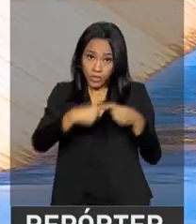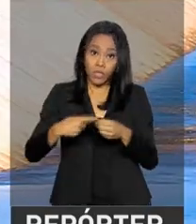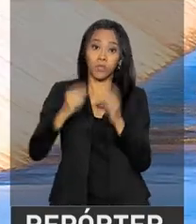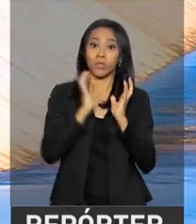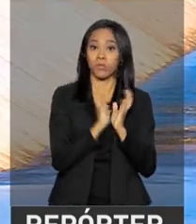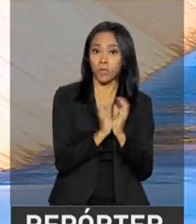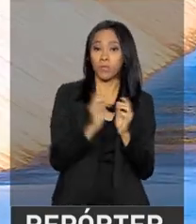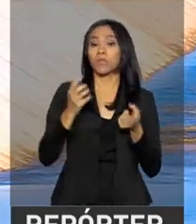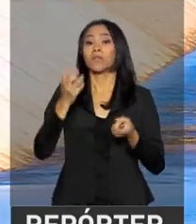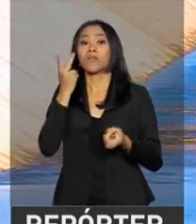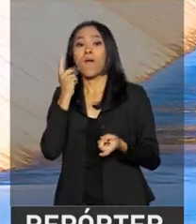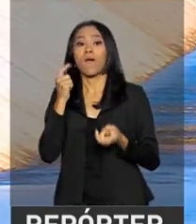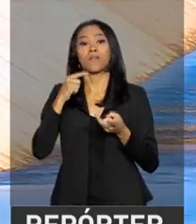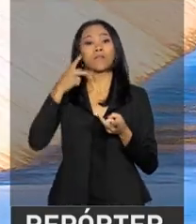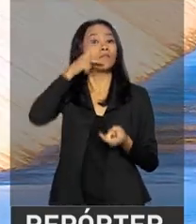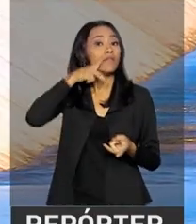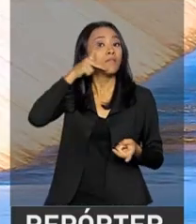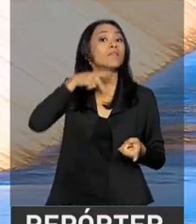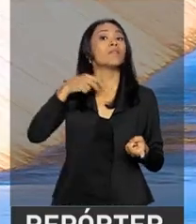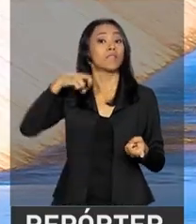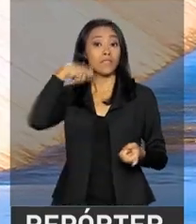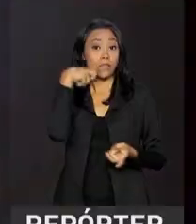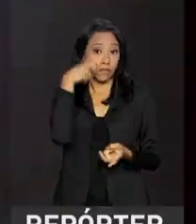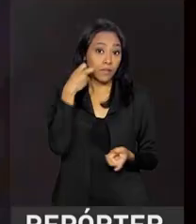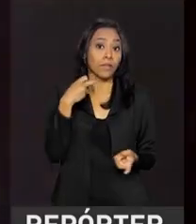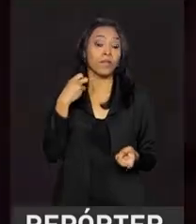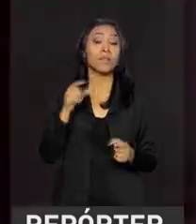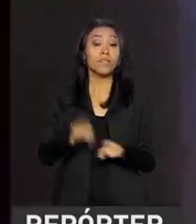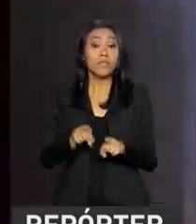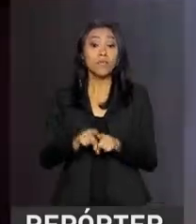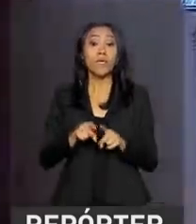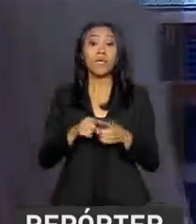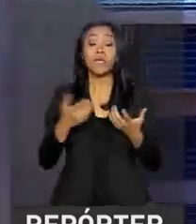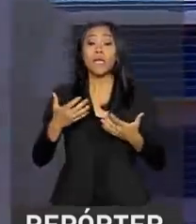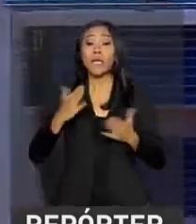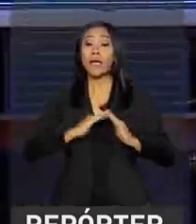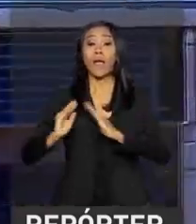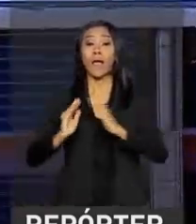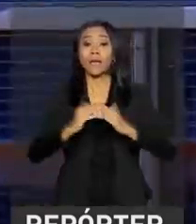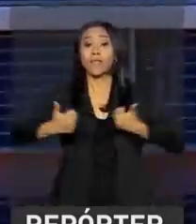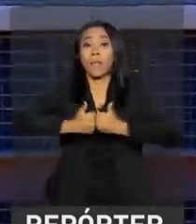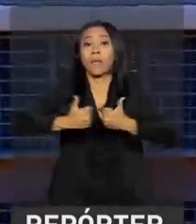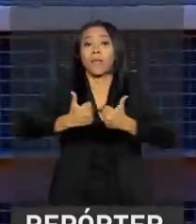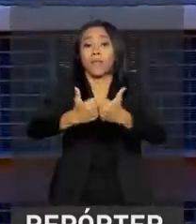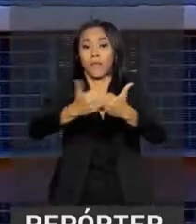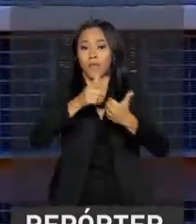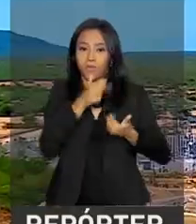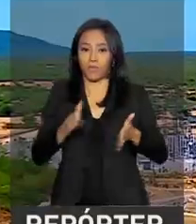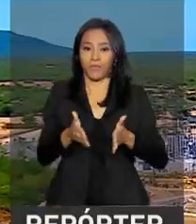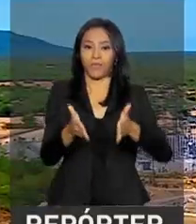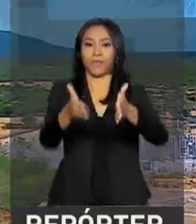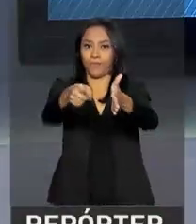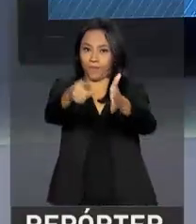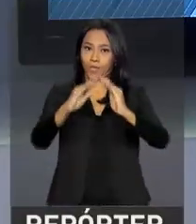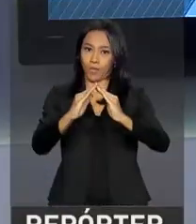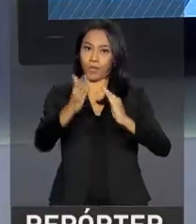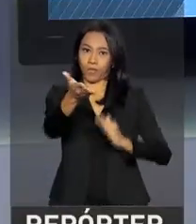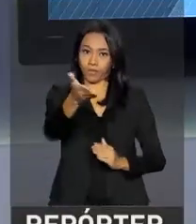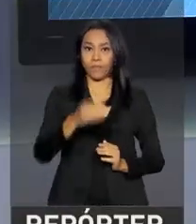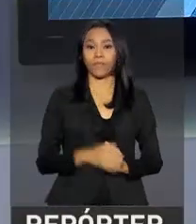ceará paraíba e rio grande do norte além das comunidades que vivem às margens dos canais